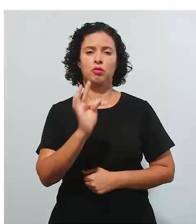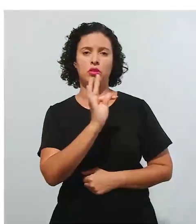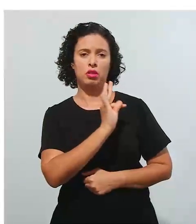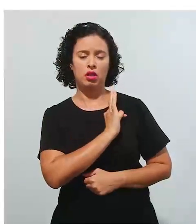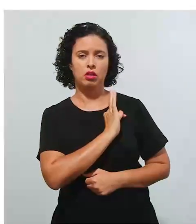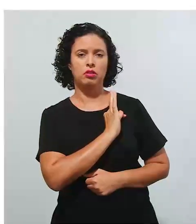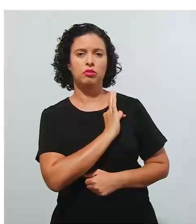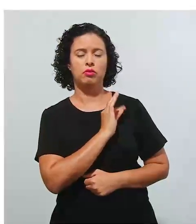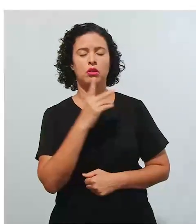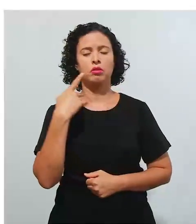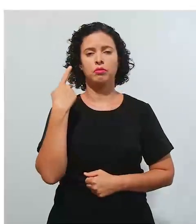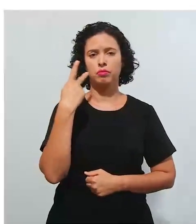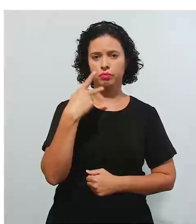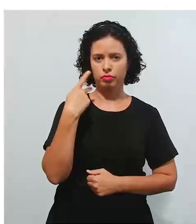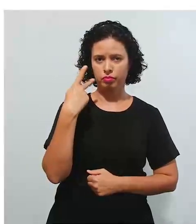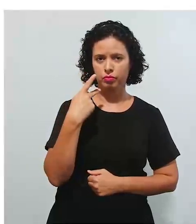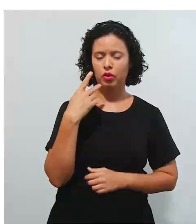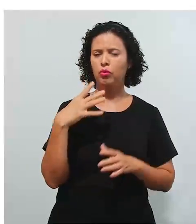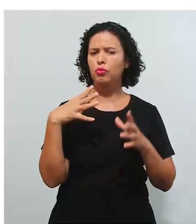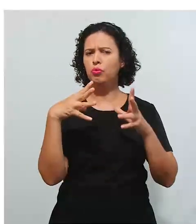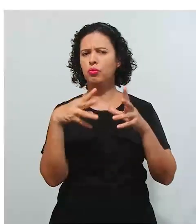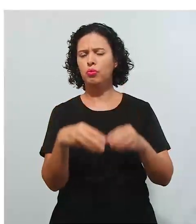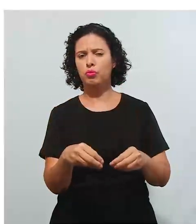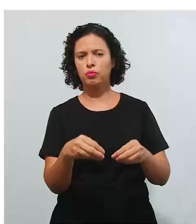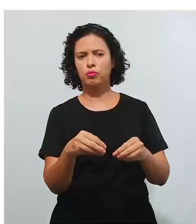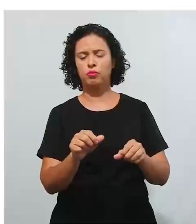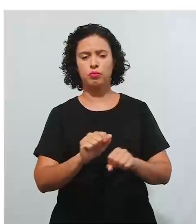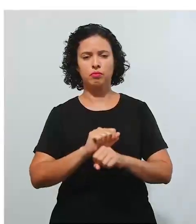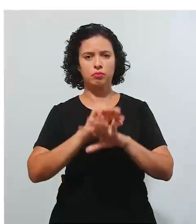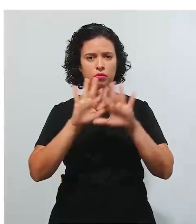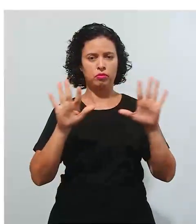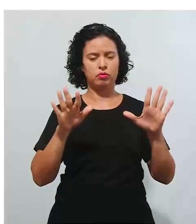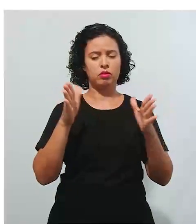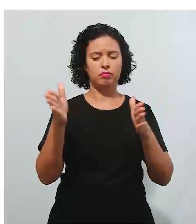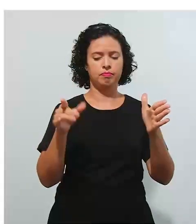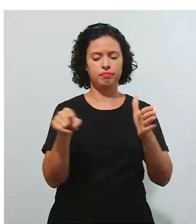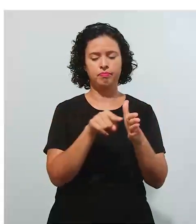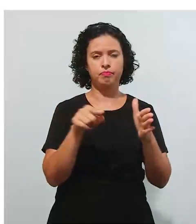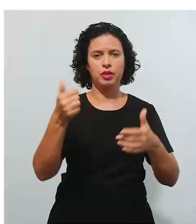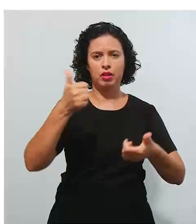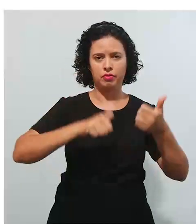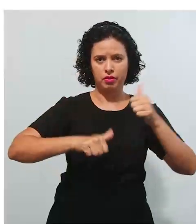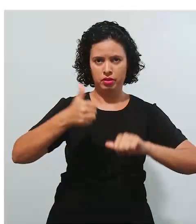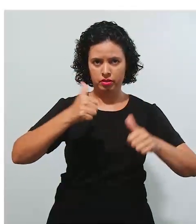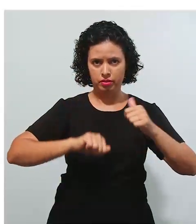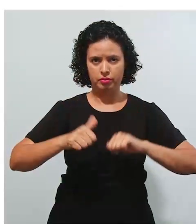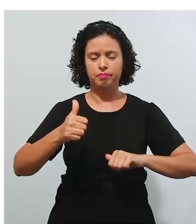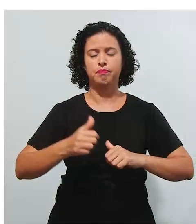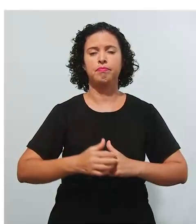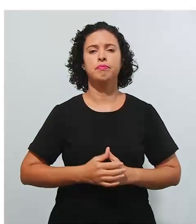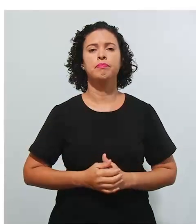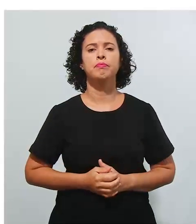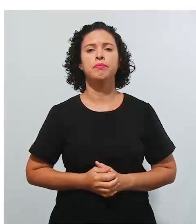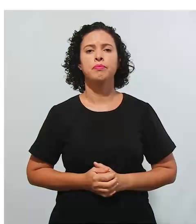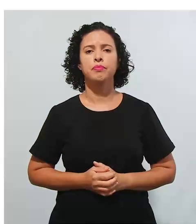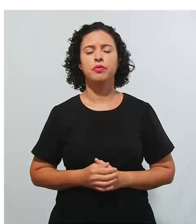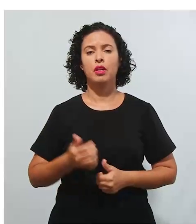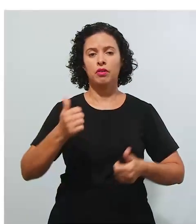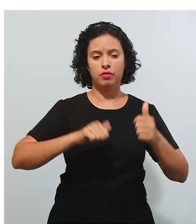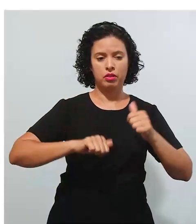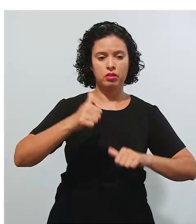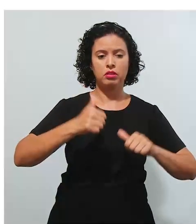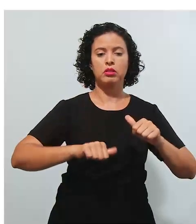técnicos aos políticos. Tudo aparece aqui, nessa fase de avaliação. A avaliação deve